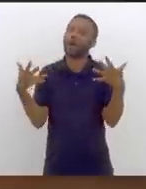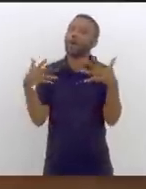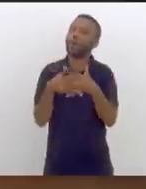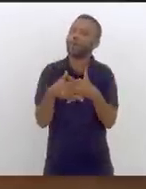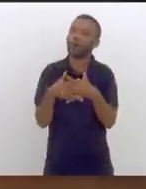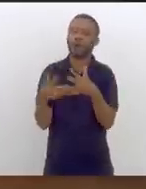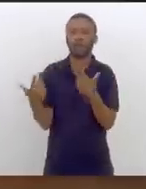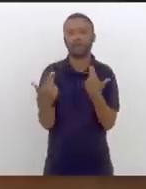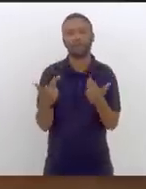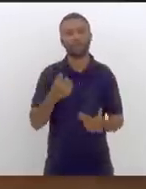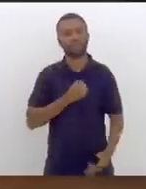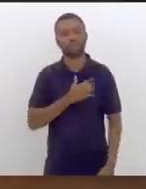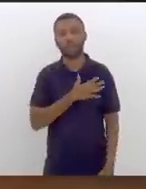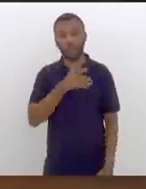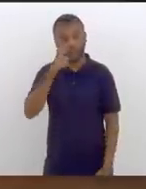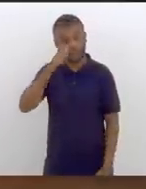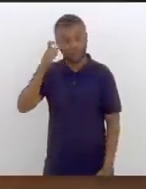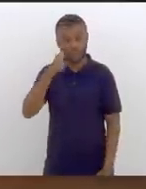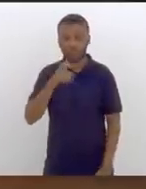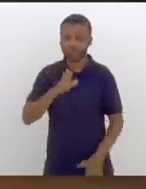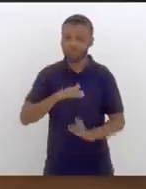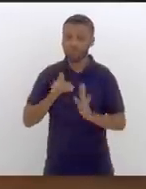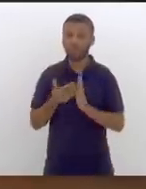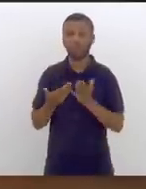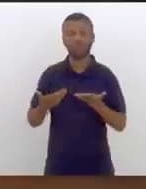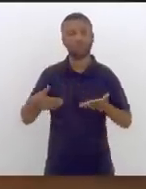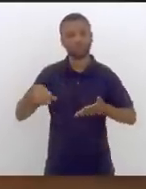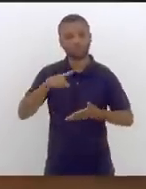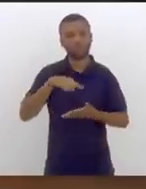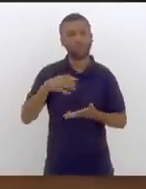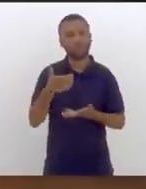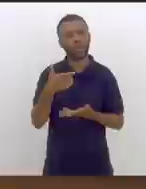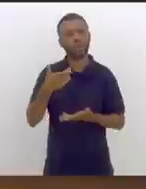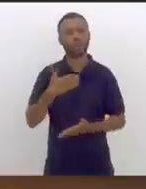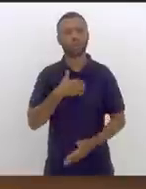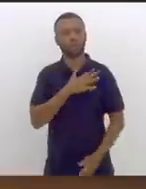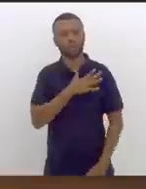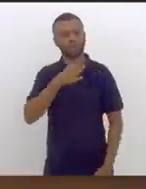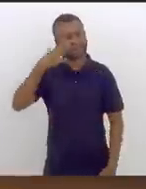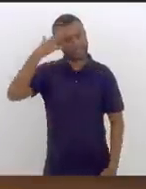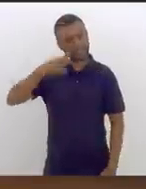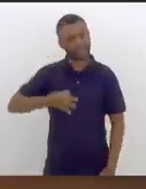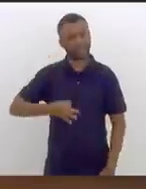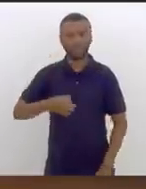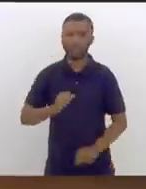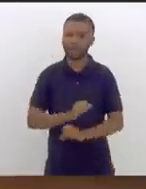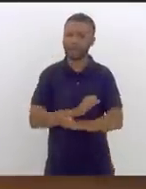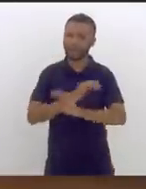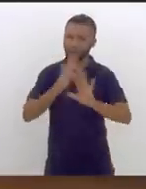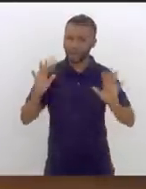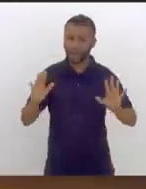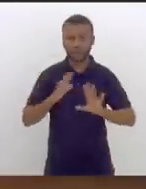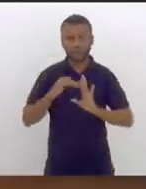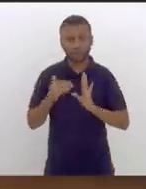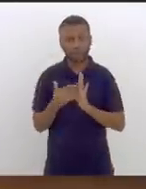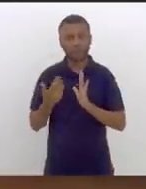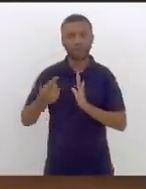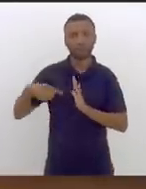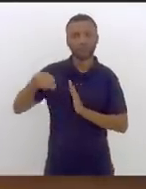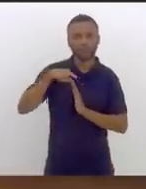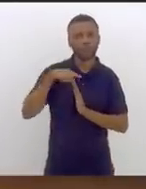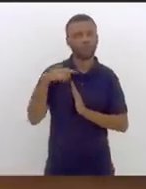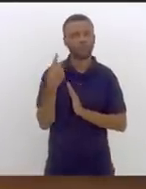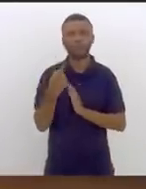conforme o Coronel falou de interesse de todos eu quero que o coronel entenda bem aqui que todas as vezes que nós aqui do Parlamento